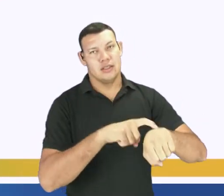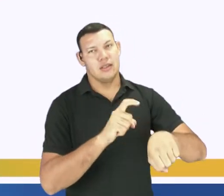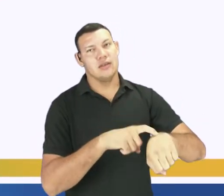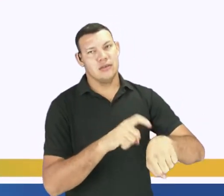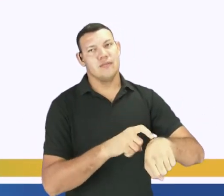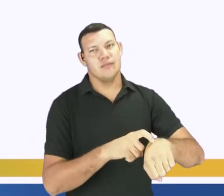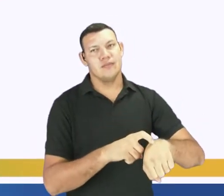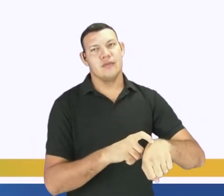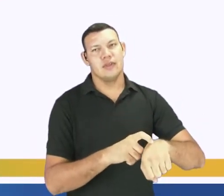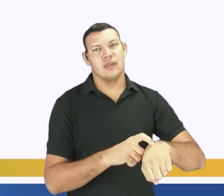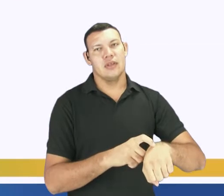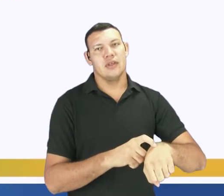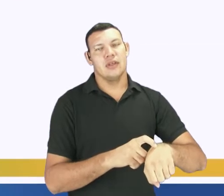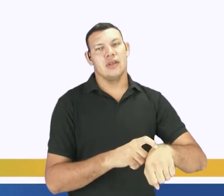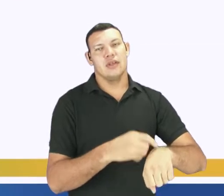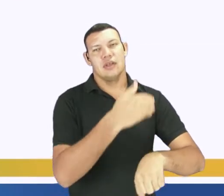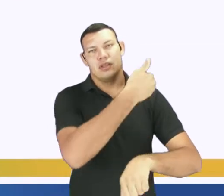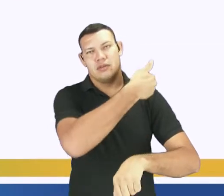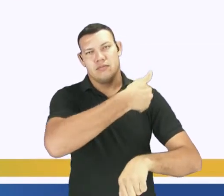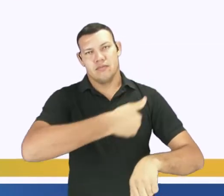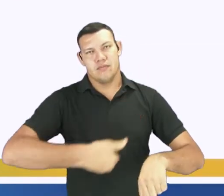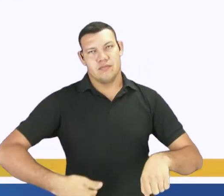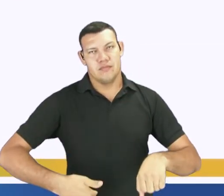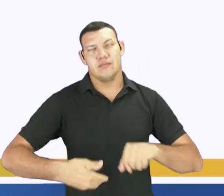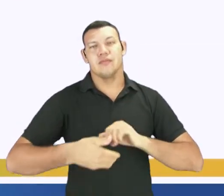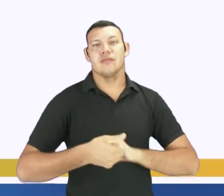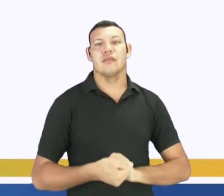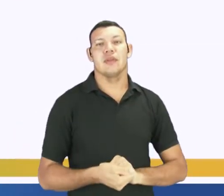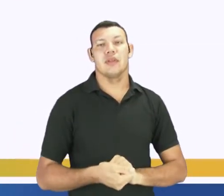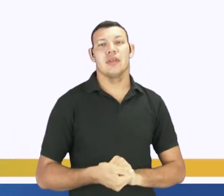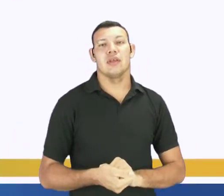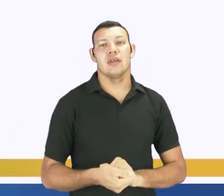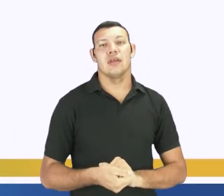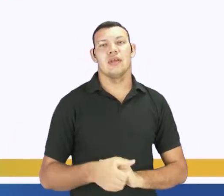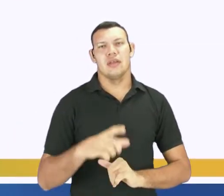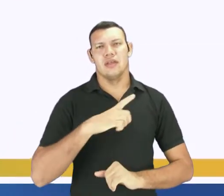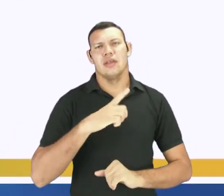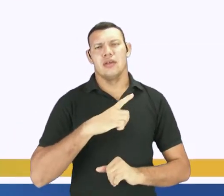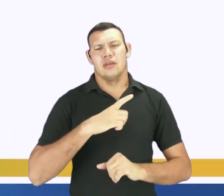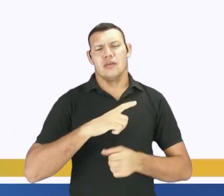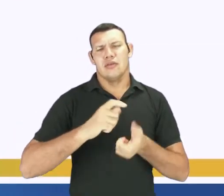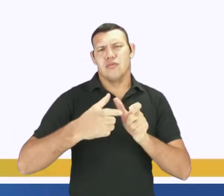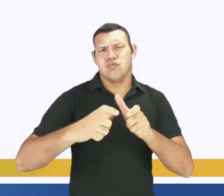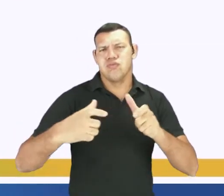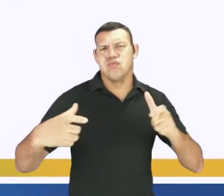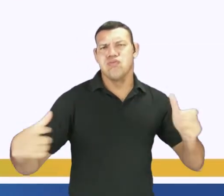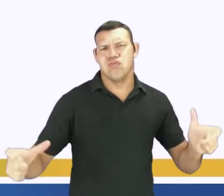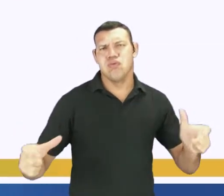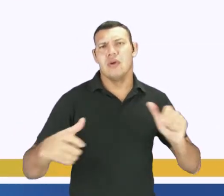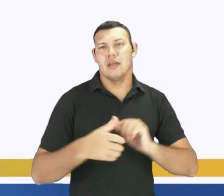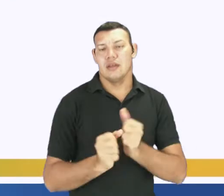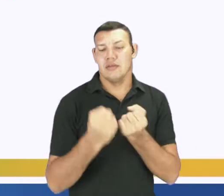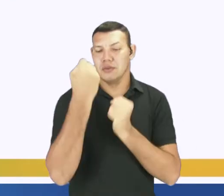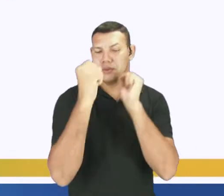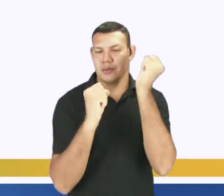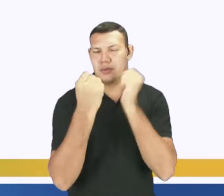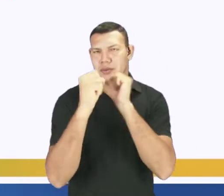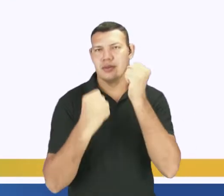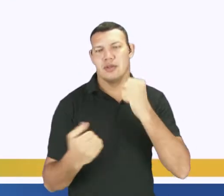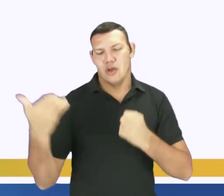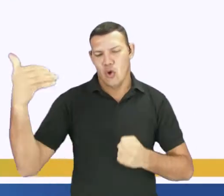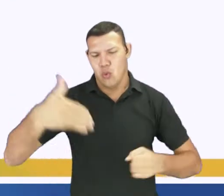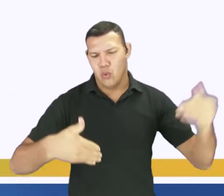ou também chamada de República Velha, né? Que é o período onde vai ter o aumento de indústrias aqui, dessa instalação de indústrias aqui.